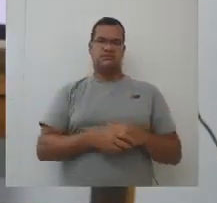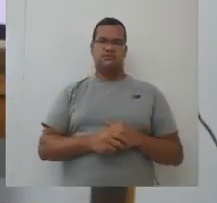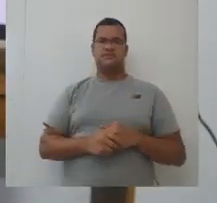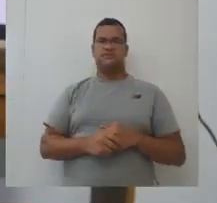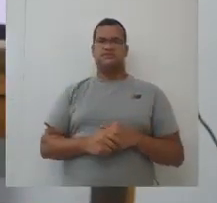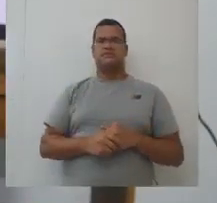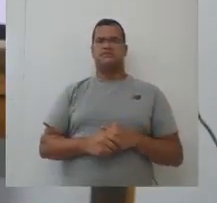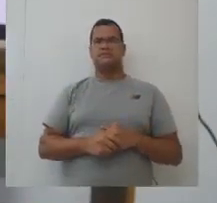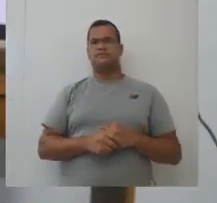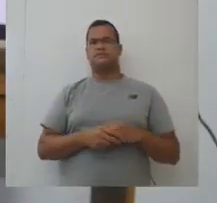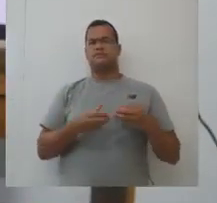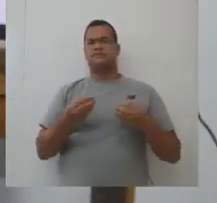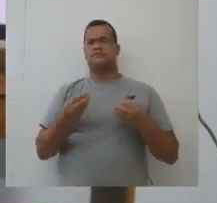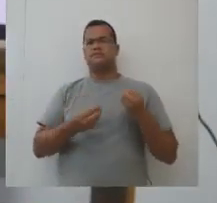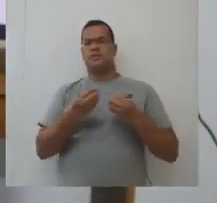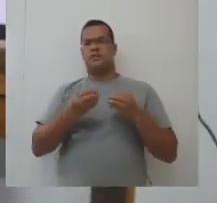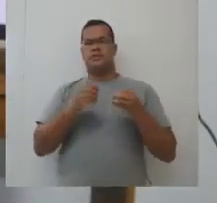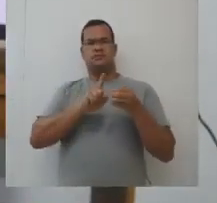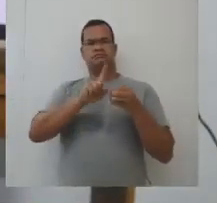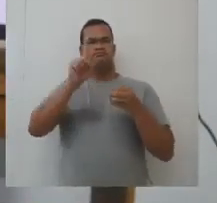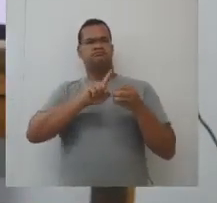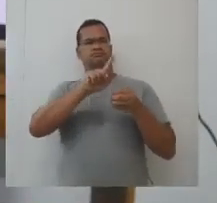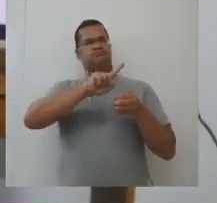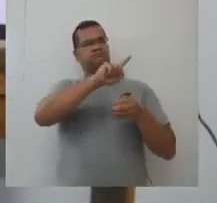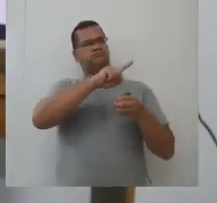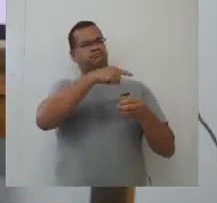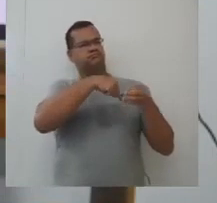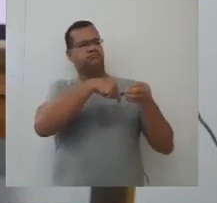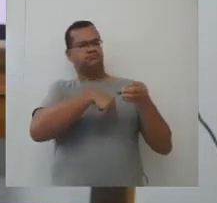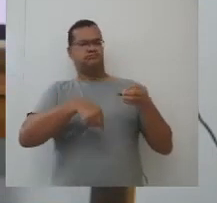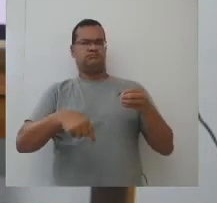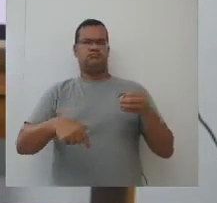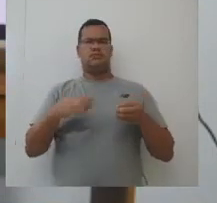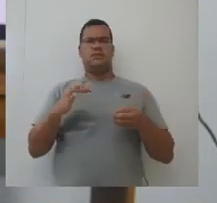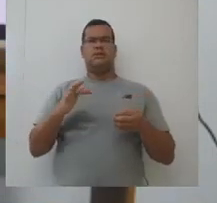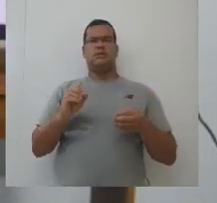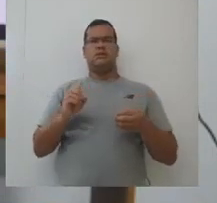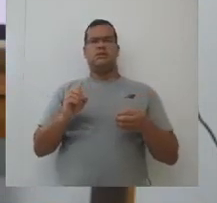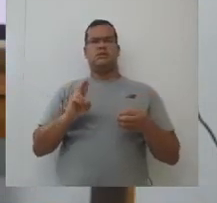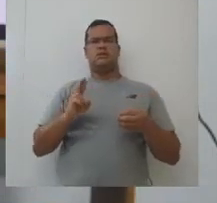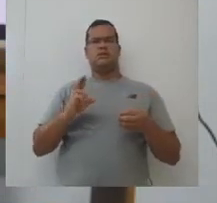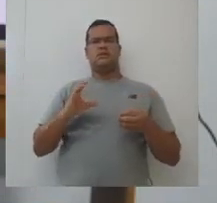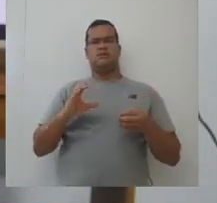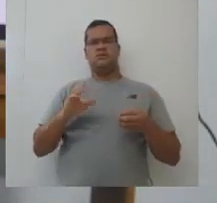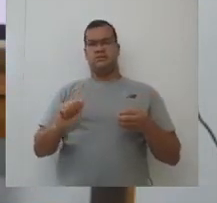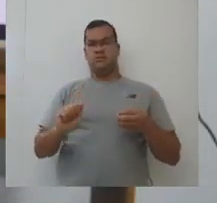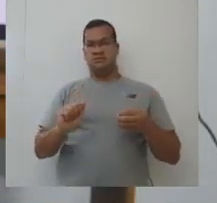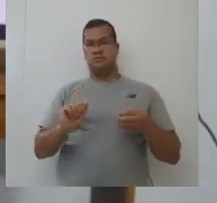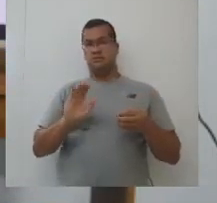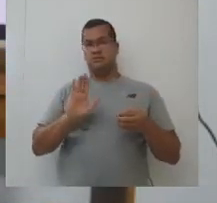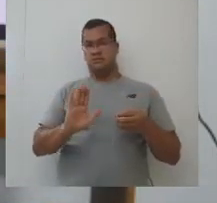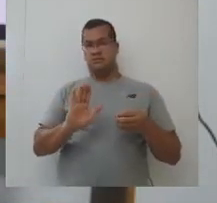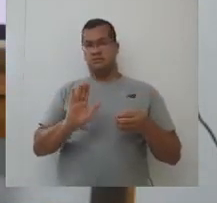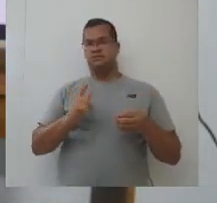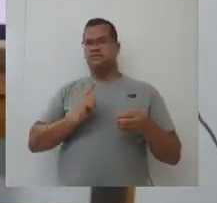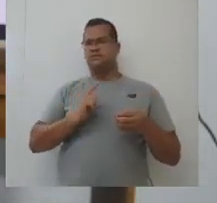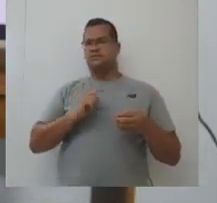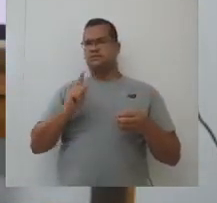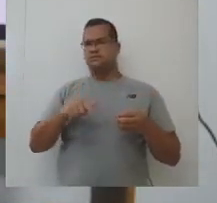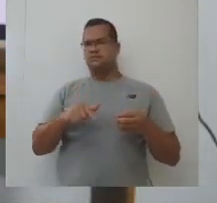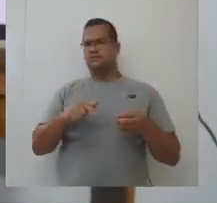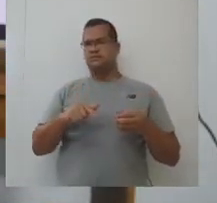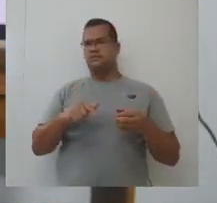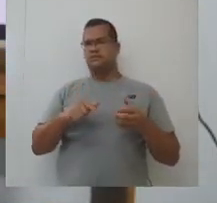Linhas de força. As linhas de força são empregadas no